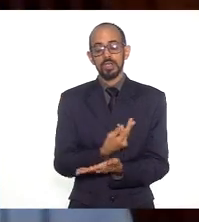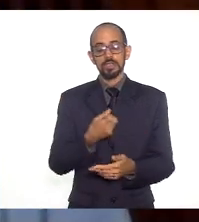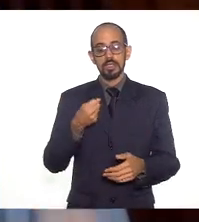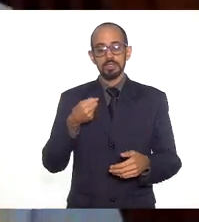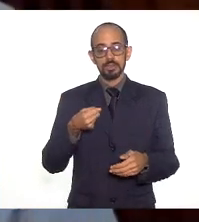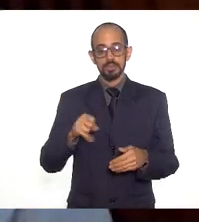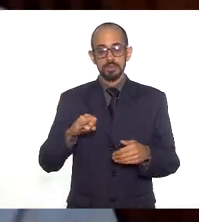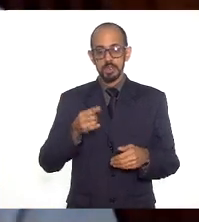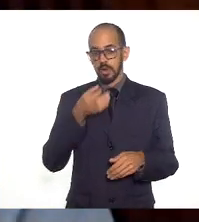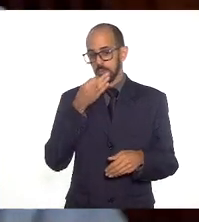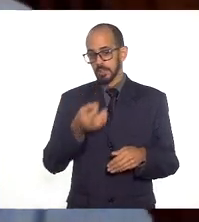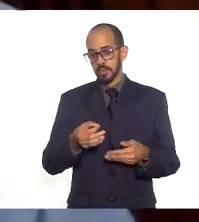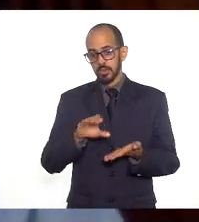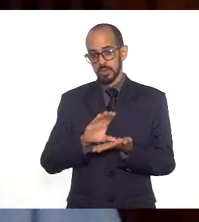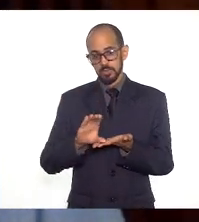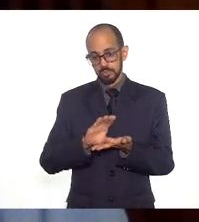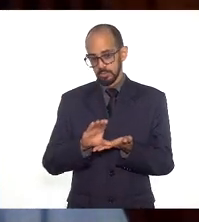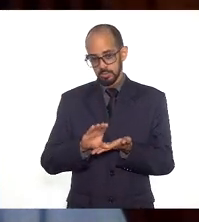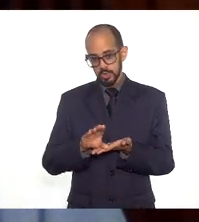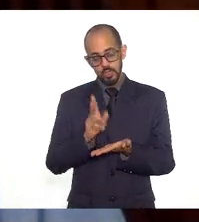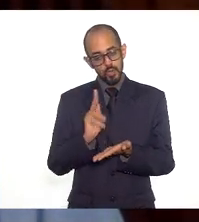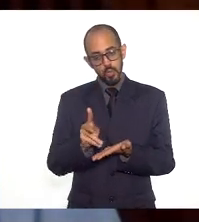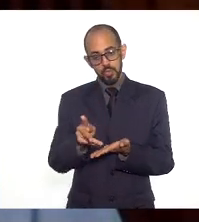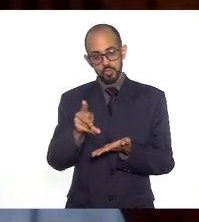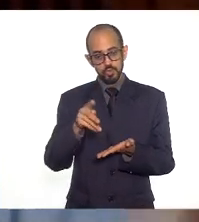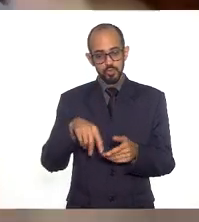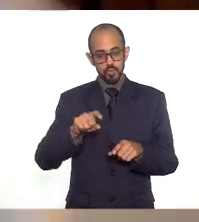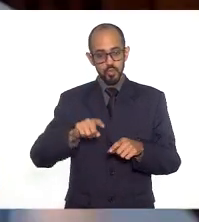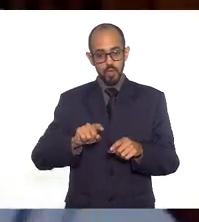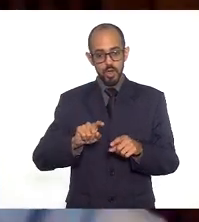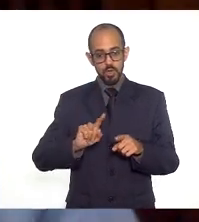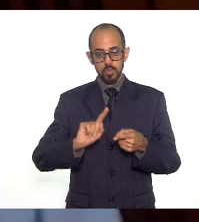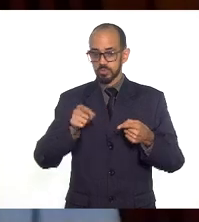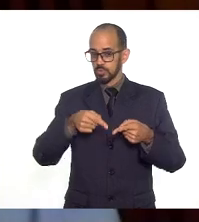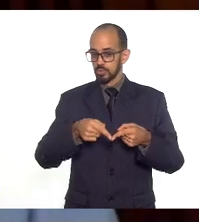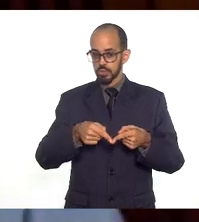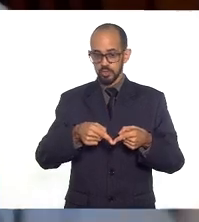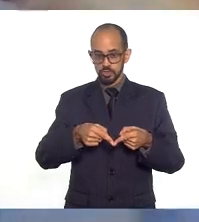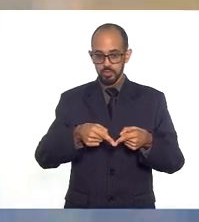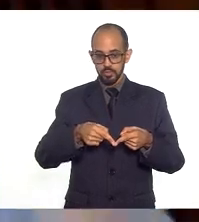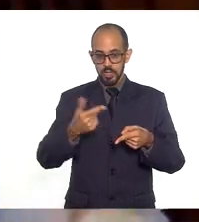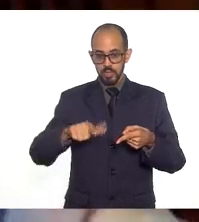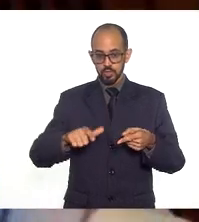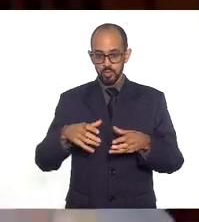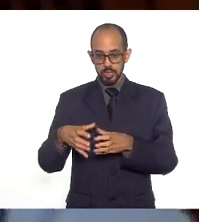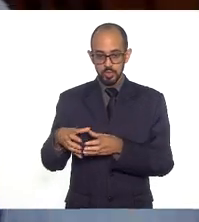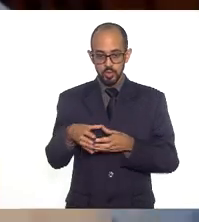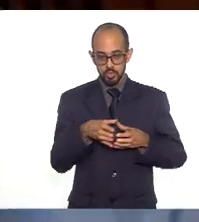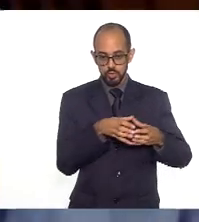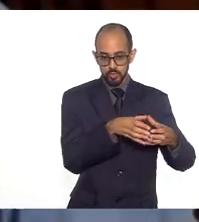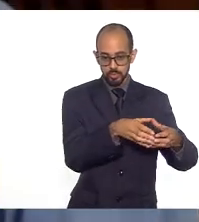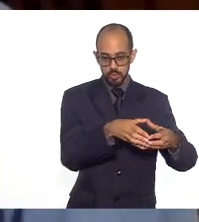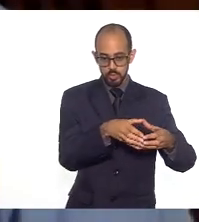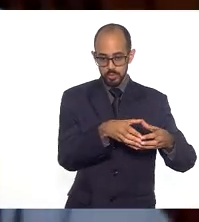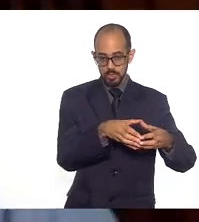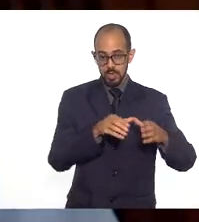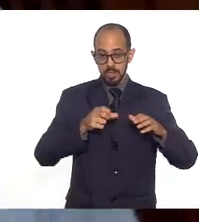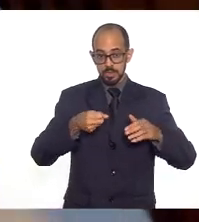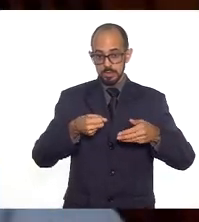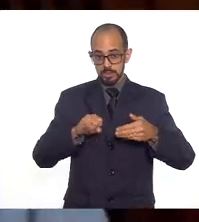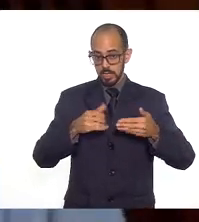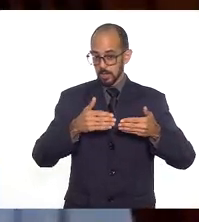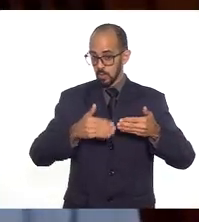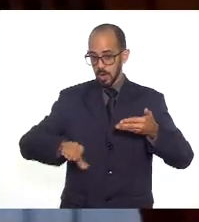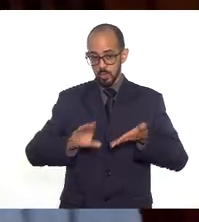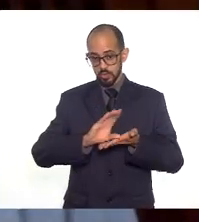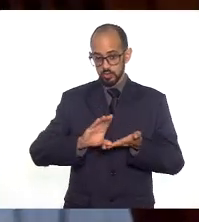pela constitucionalidade? Ele segue no mérito para as outras comissões. Está exposto no regimento. Pela inconstitucionalidade, ele vai a arquivo. Agora,